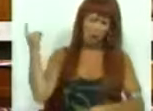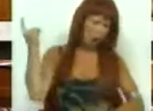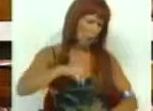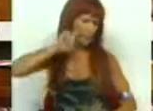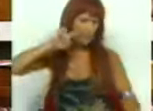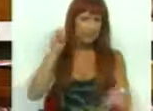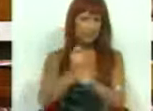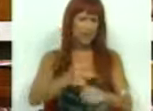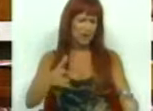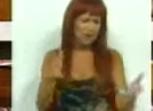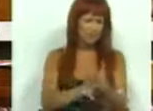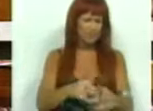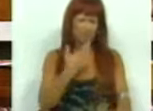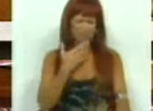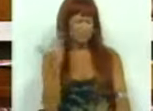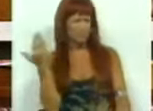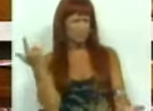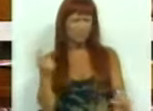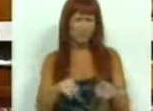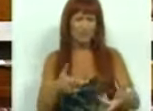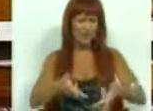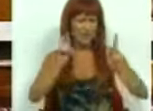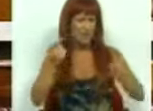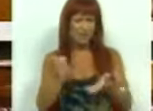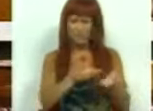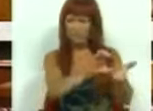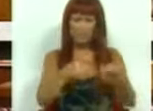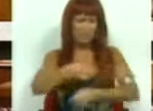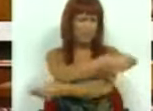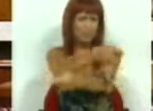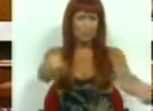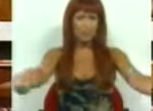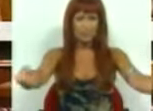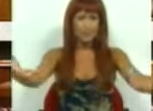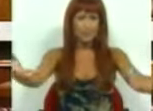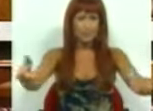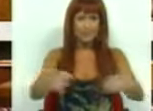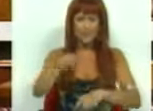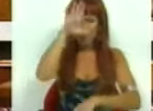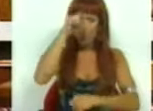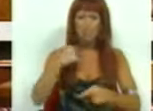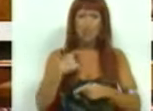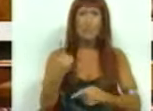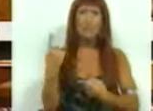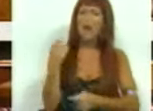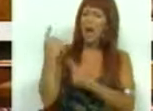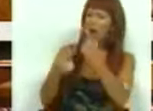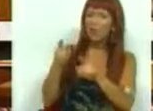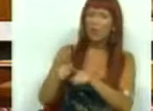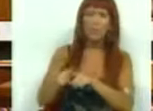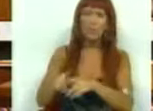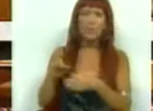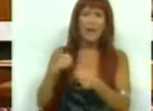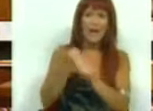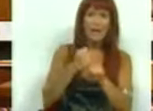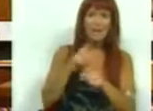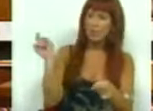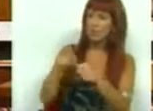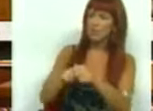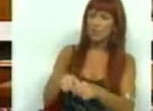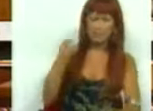impor exigências irrealistas e absurdas para libertar as verbas que vai disponibilizando. O Estado tem vindo a ser algumas vezes para estas entidades um